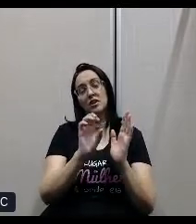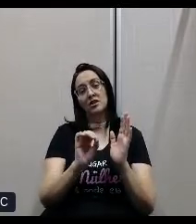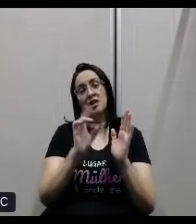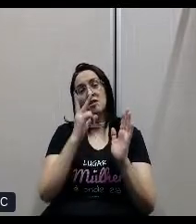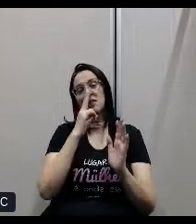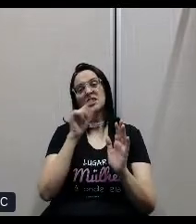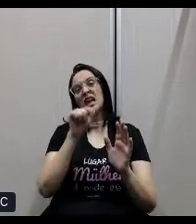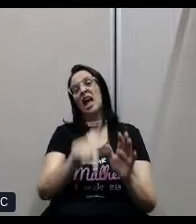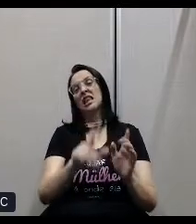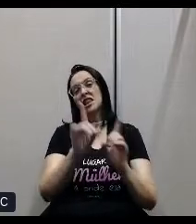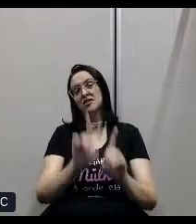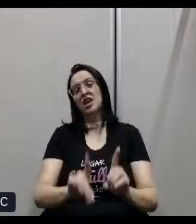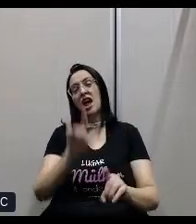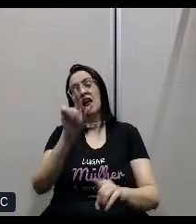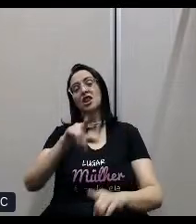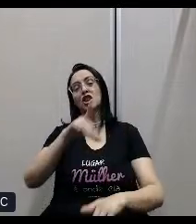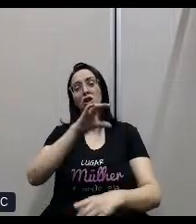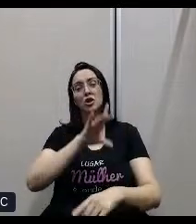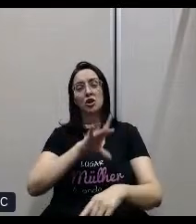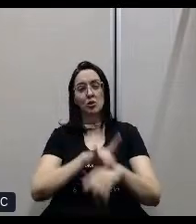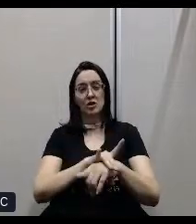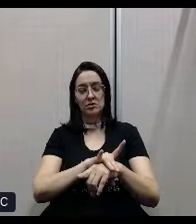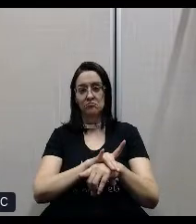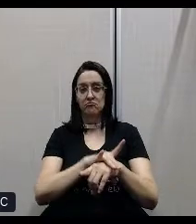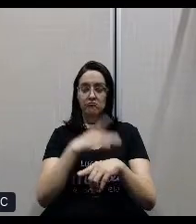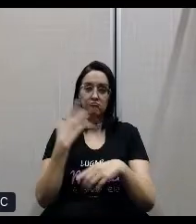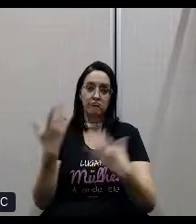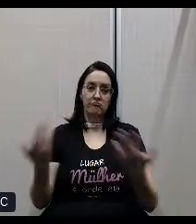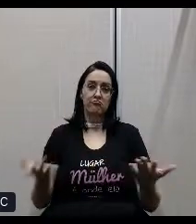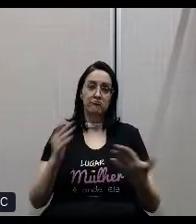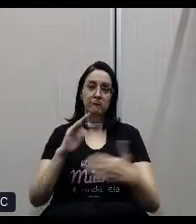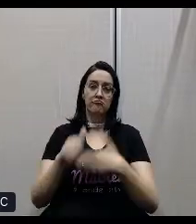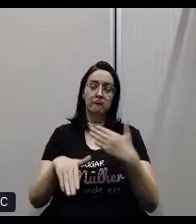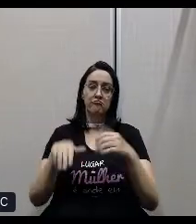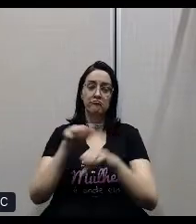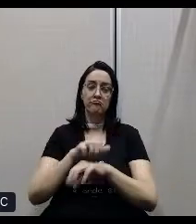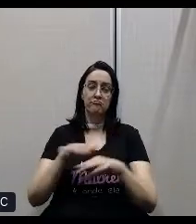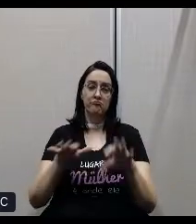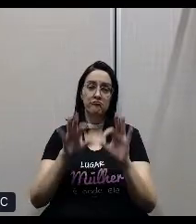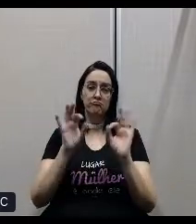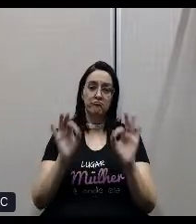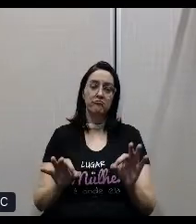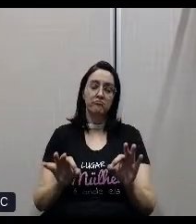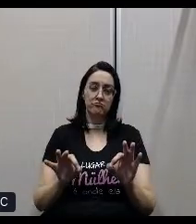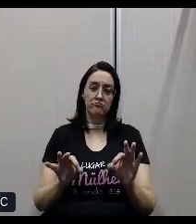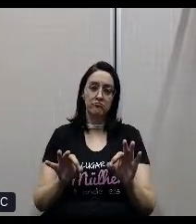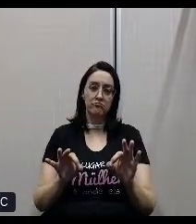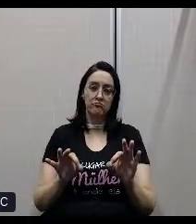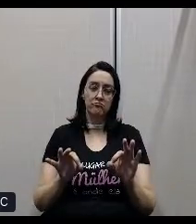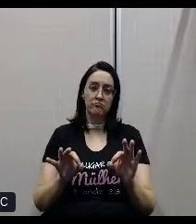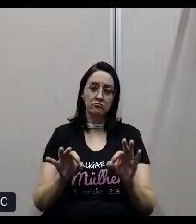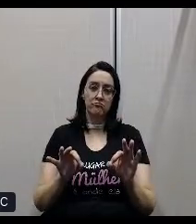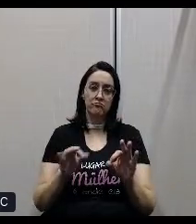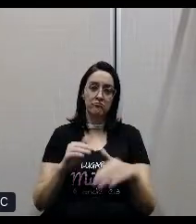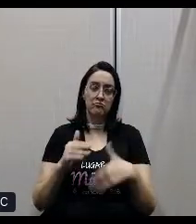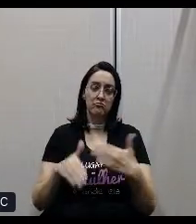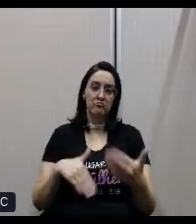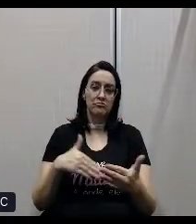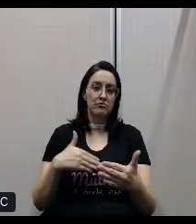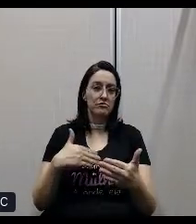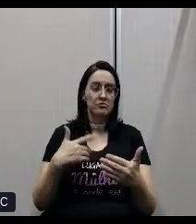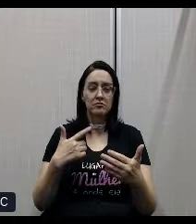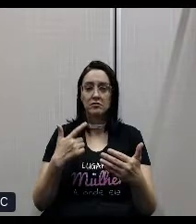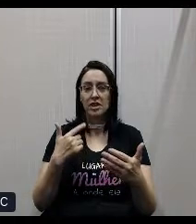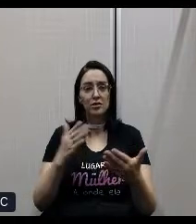doença. Então, o que relegou a sociedade, né, o modelo que a gente vive hoje, ainda, algumas